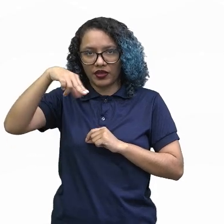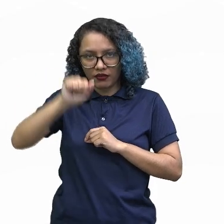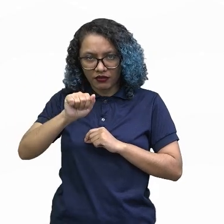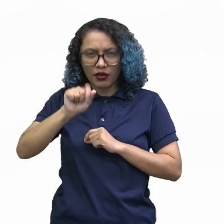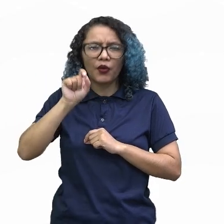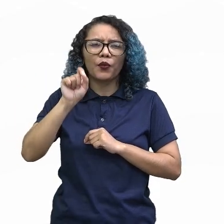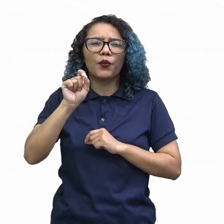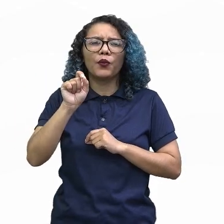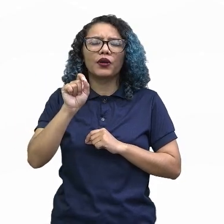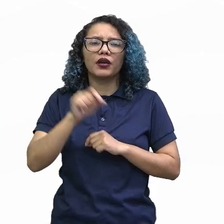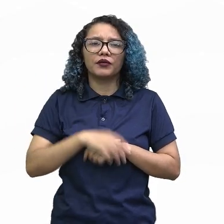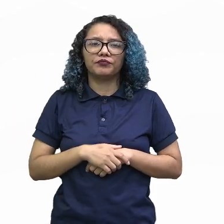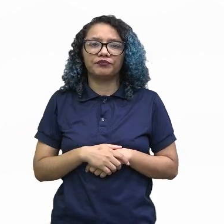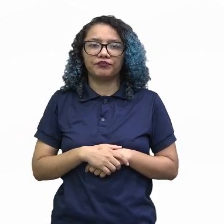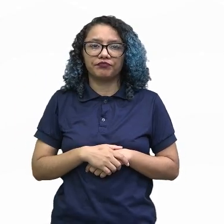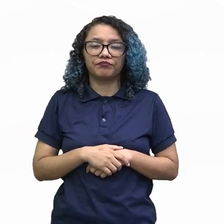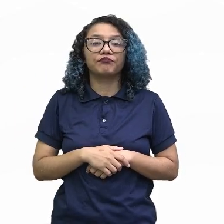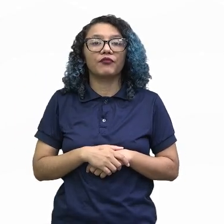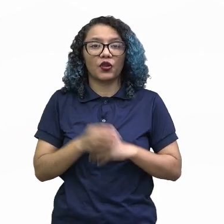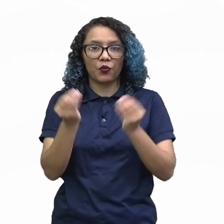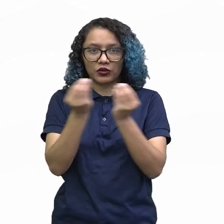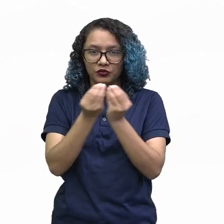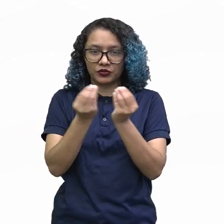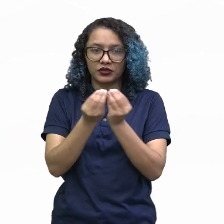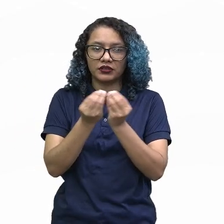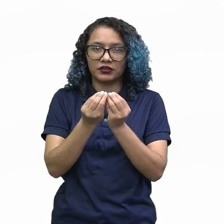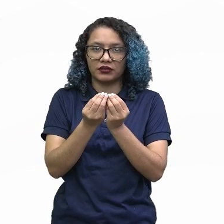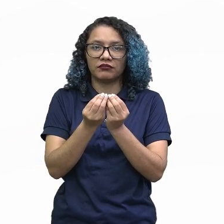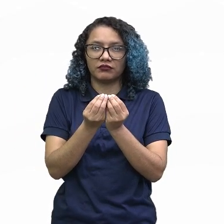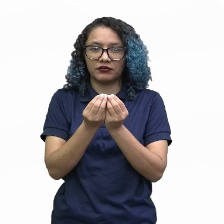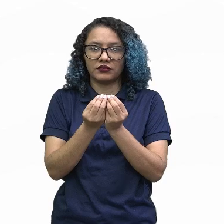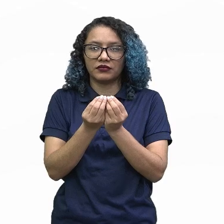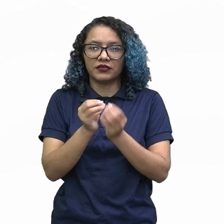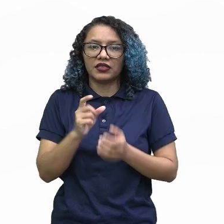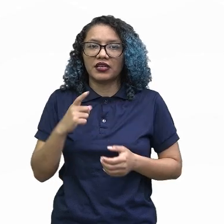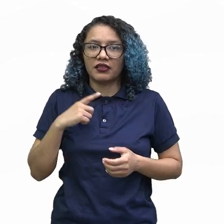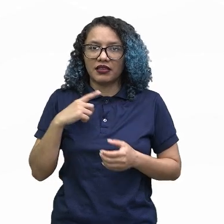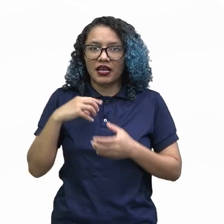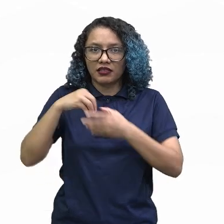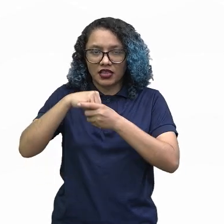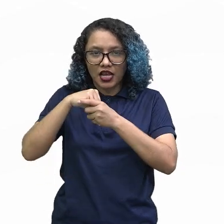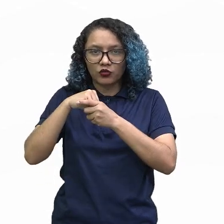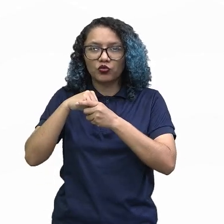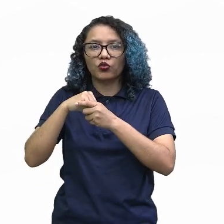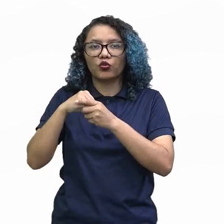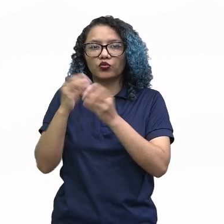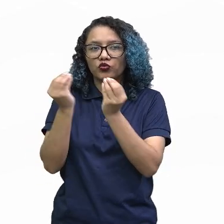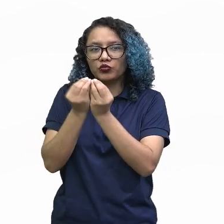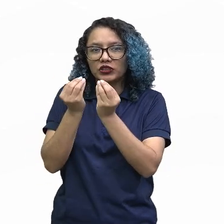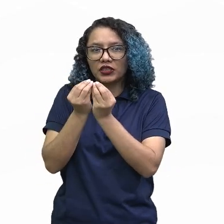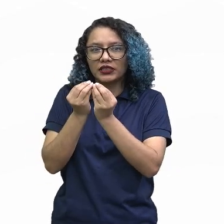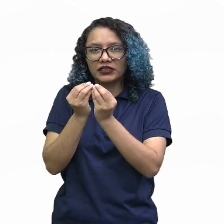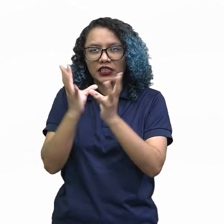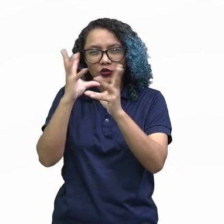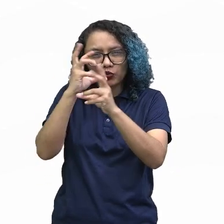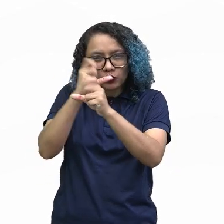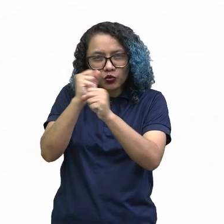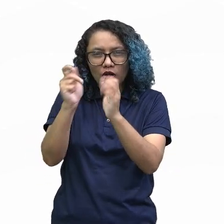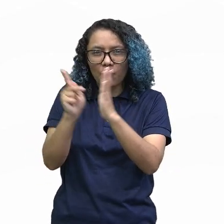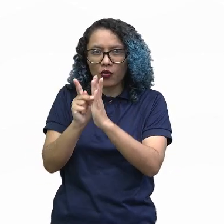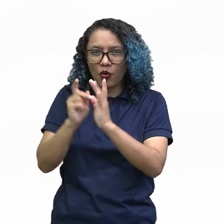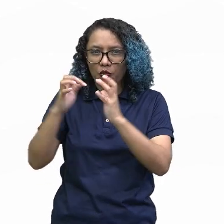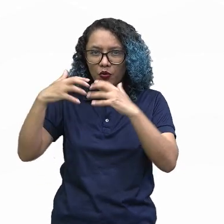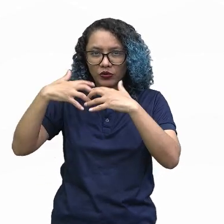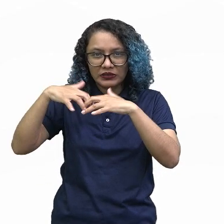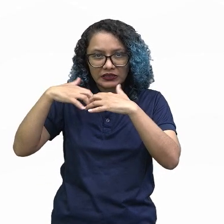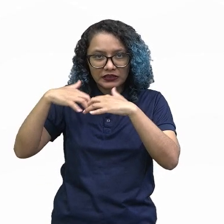é um neurotransmissor que está na substância negra do cérebro. Né? Então, as células que fazem